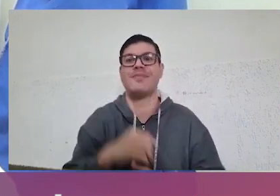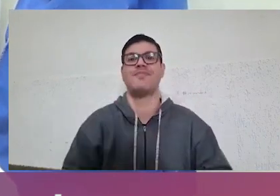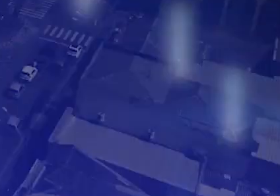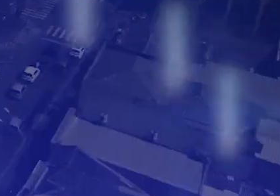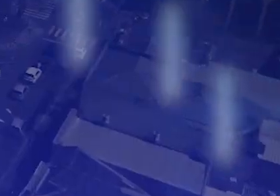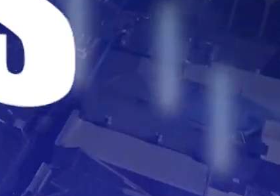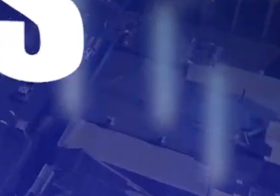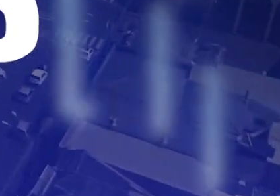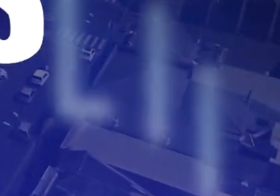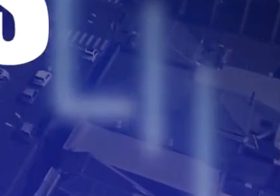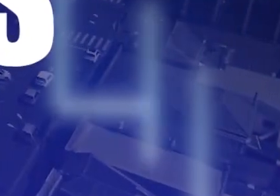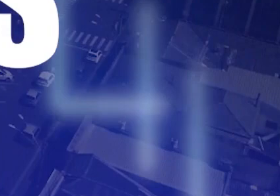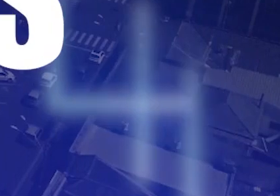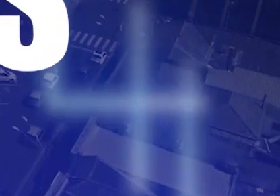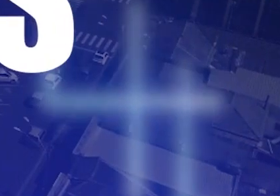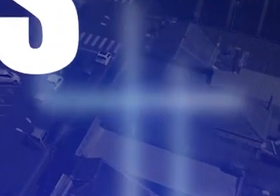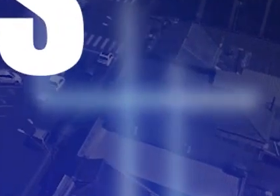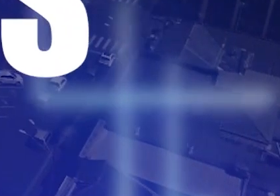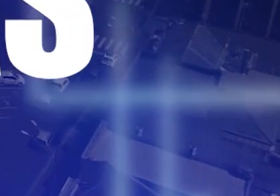aqui